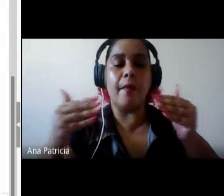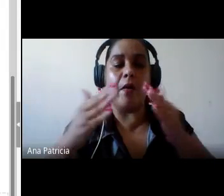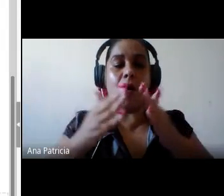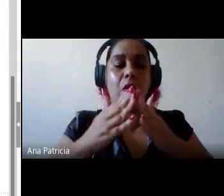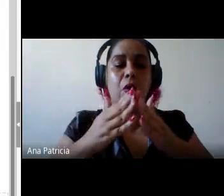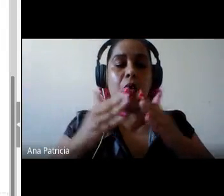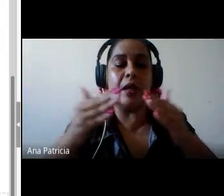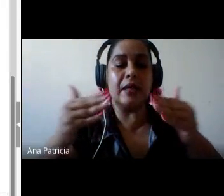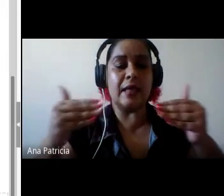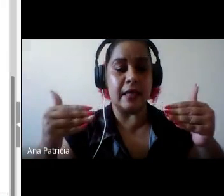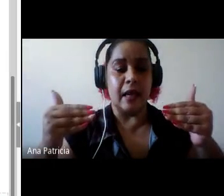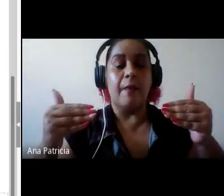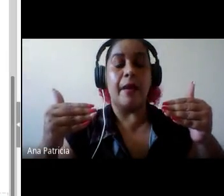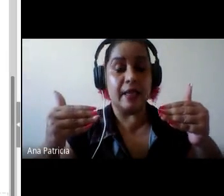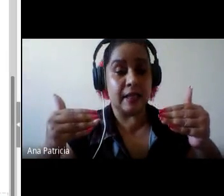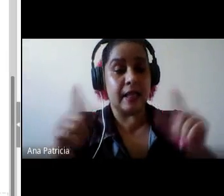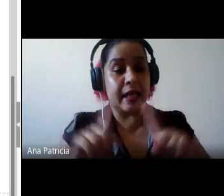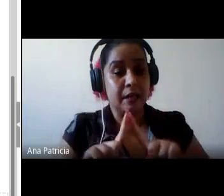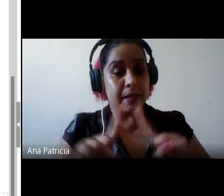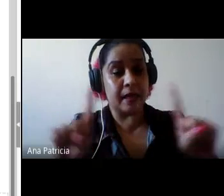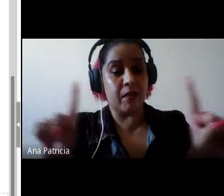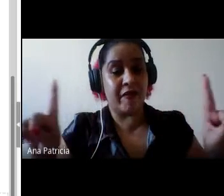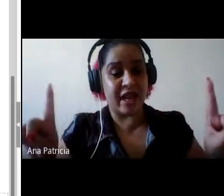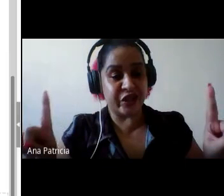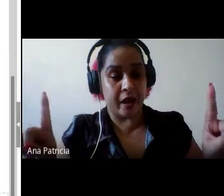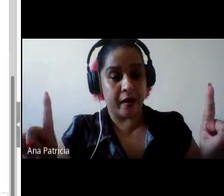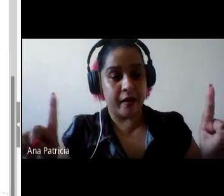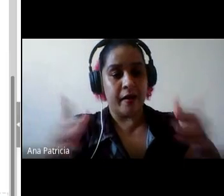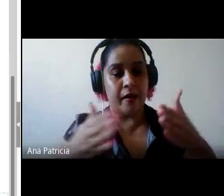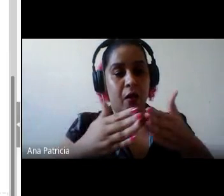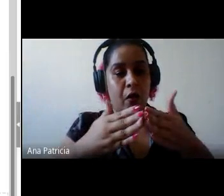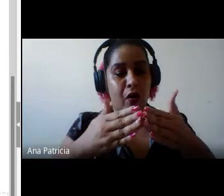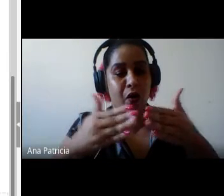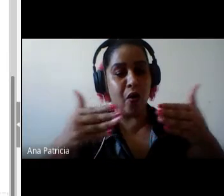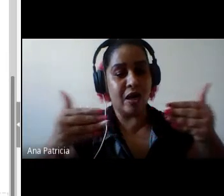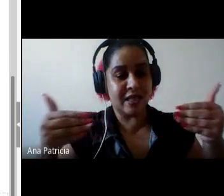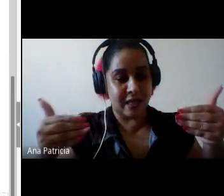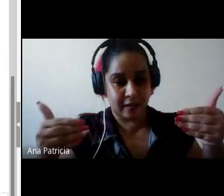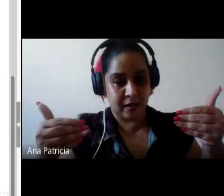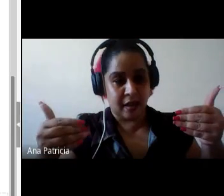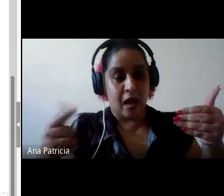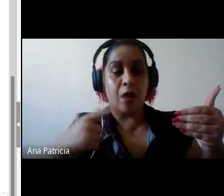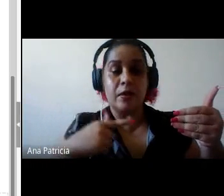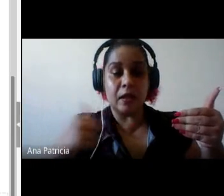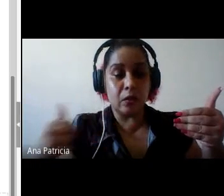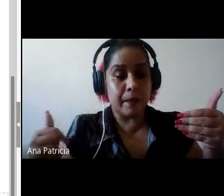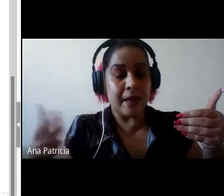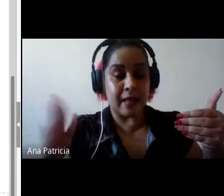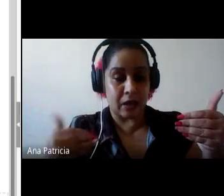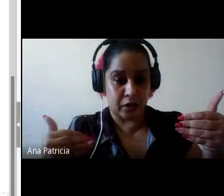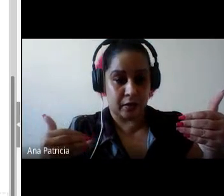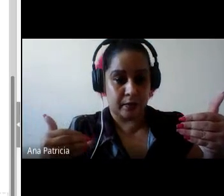pouco a mão, ó, com licença, para eles entenderem que eles precisam afastar, ó, com licença. É um sentido